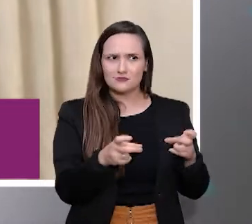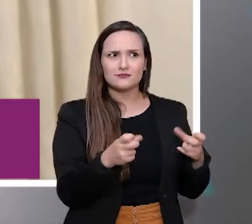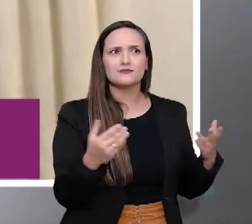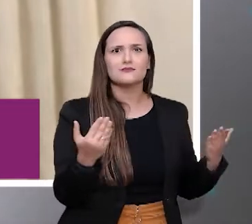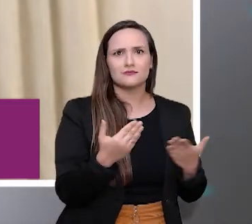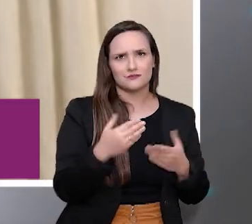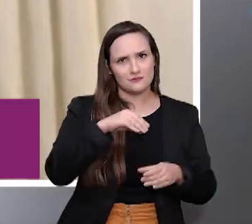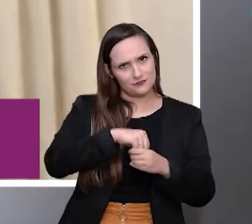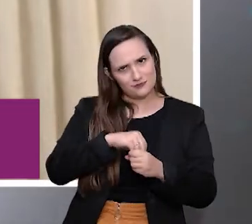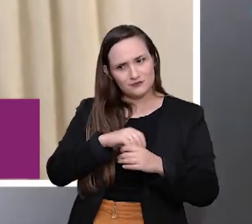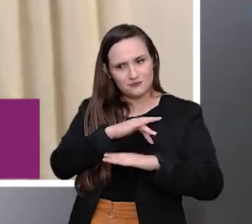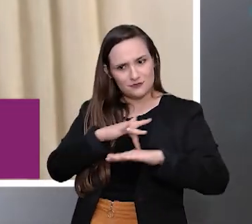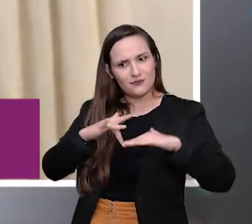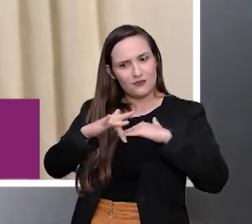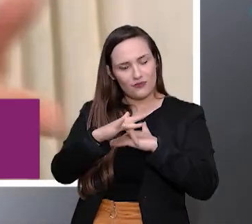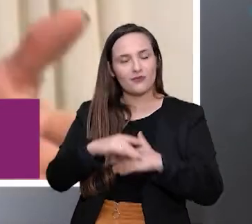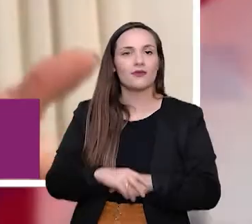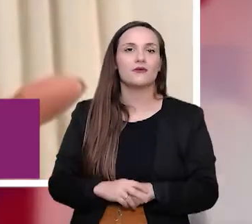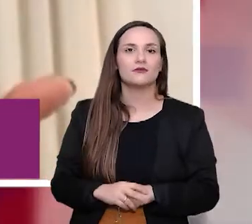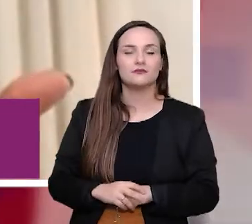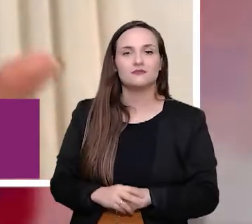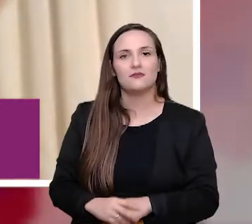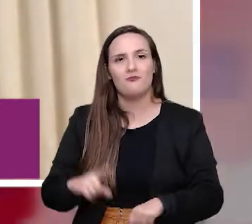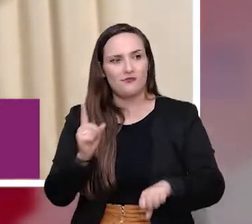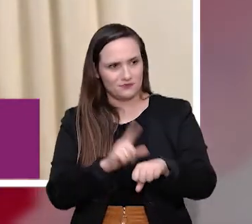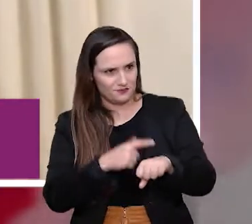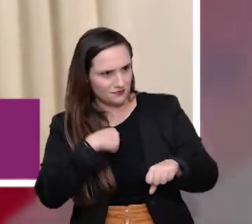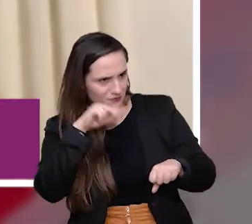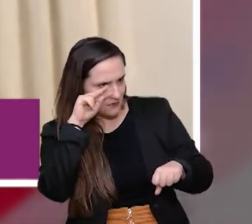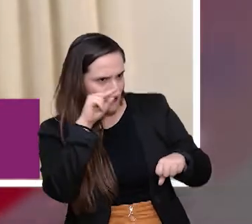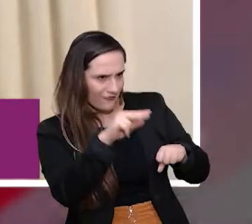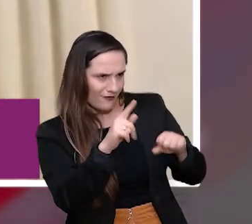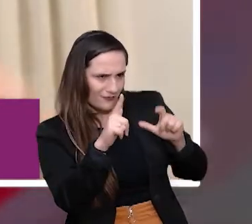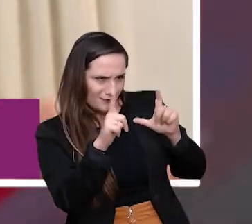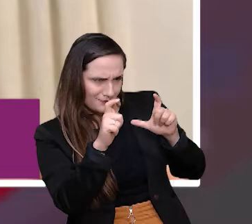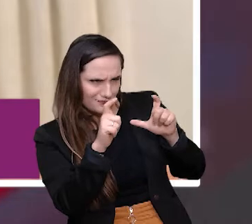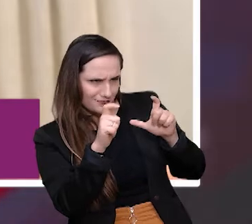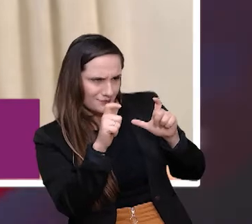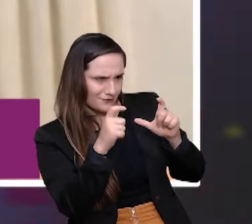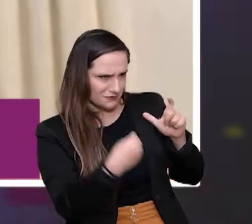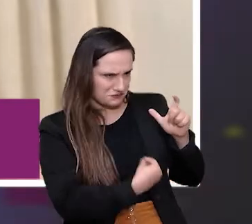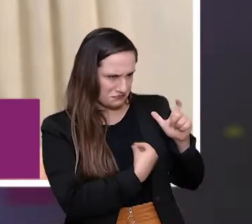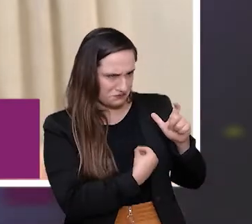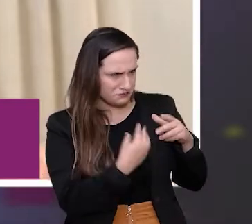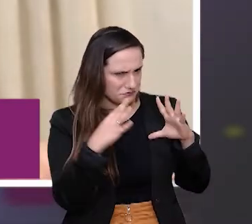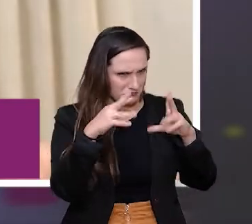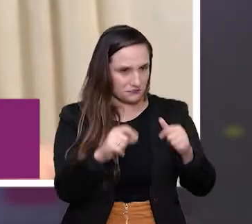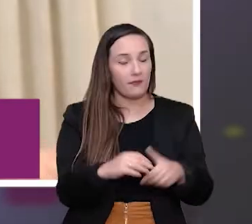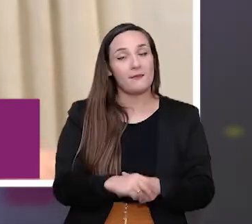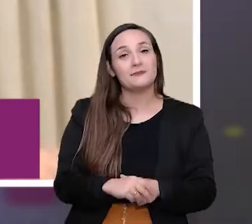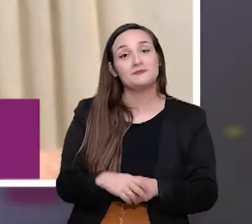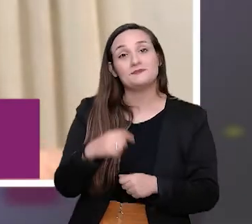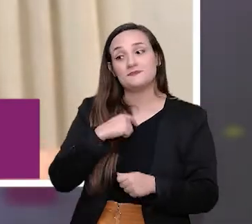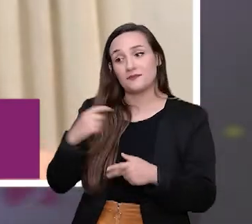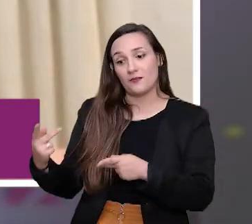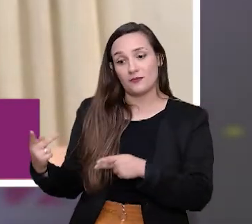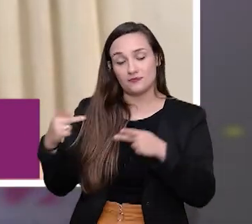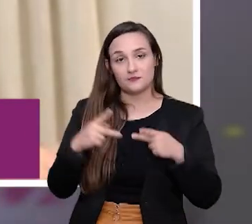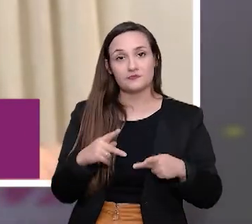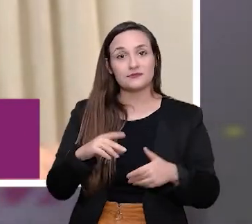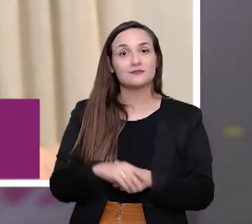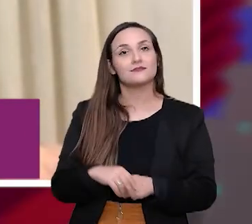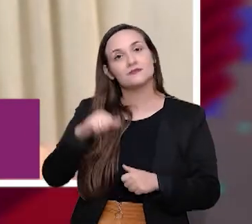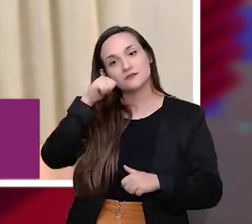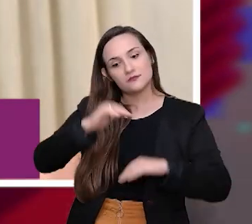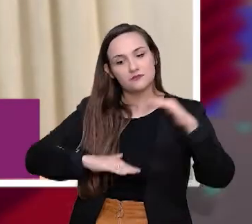vida virtual, né? Naquela vida postada nas redes sociais. Para falar com a gente sobre esse assunto, eu convido